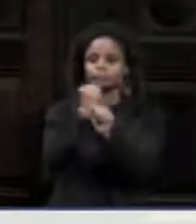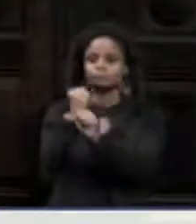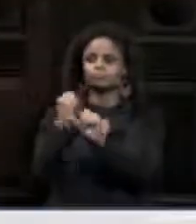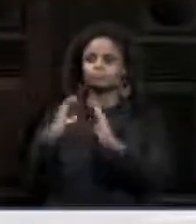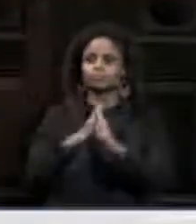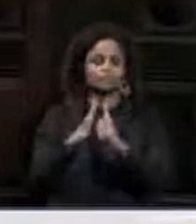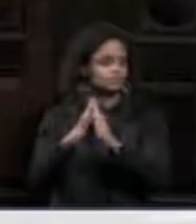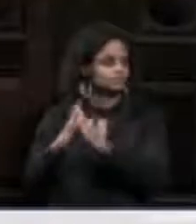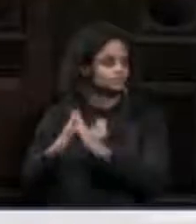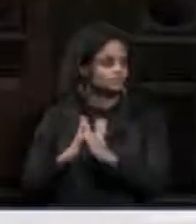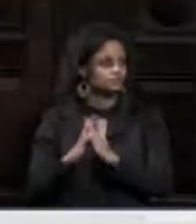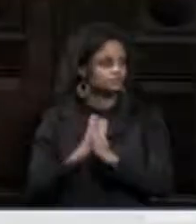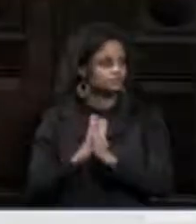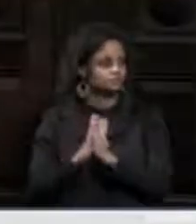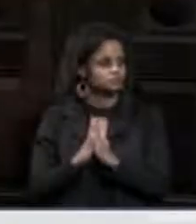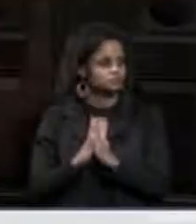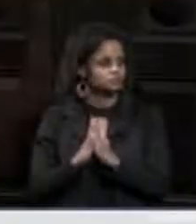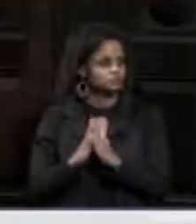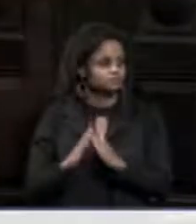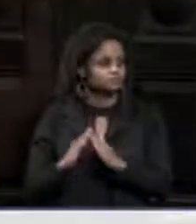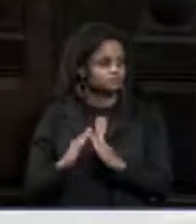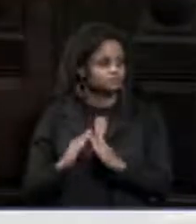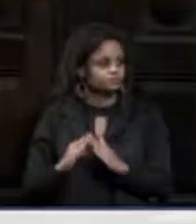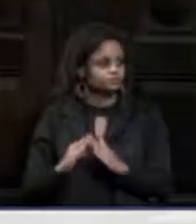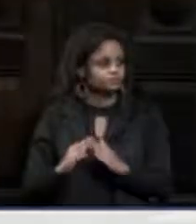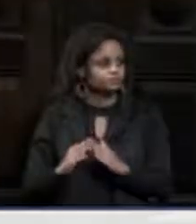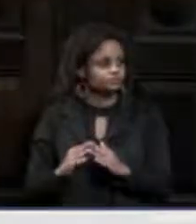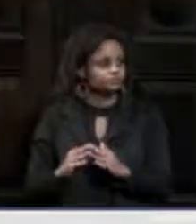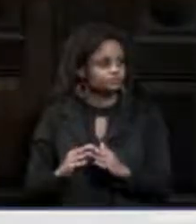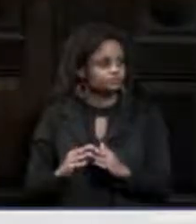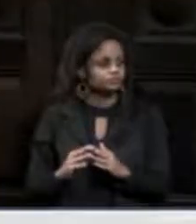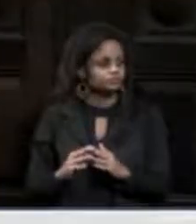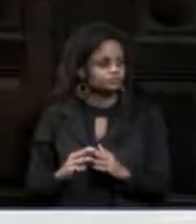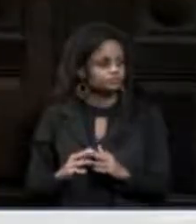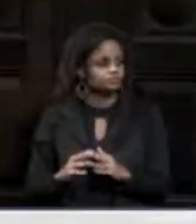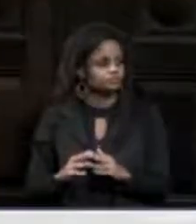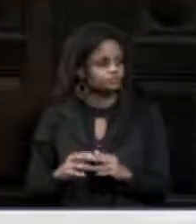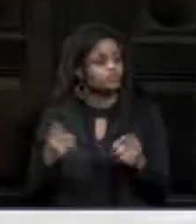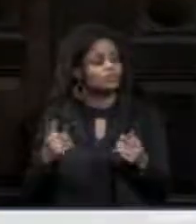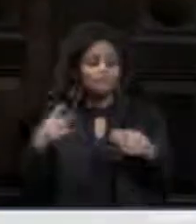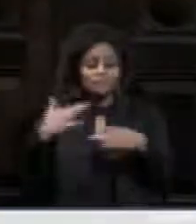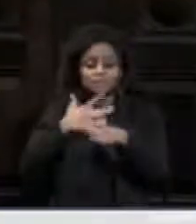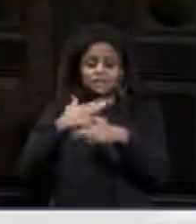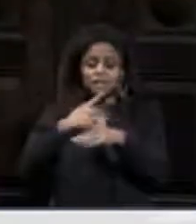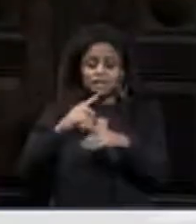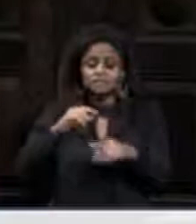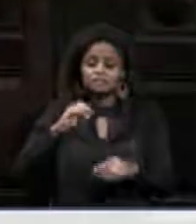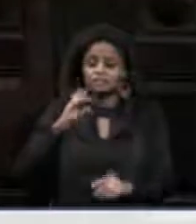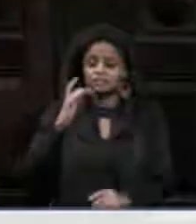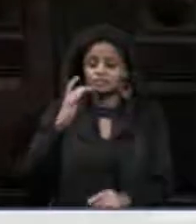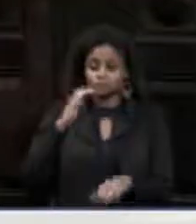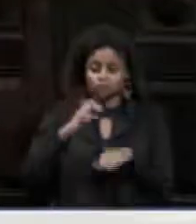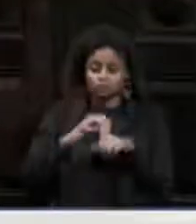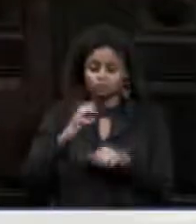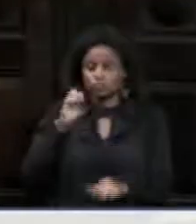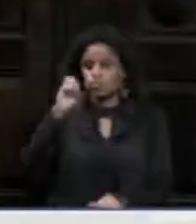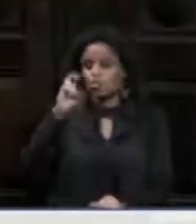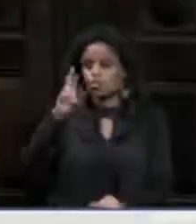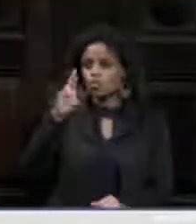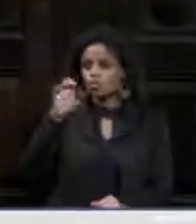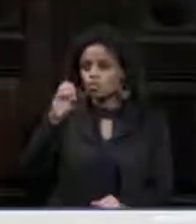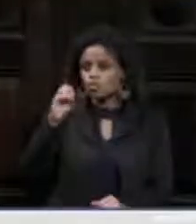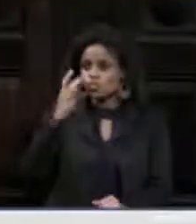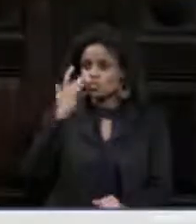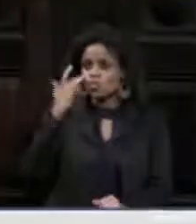Salinas dão lugar a loteamento, a cidade do Ouro Branco vê-lo